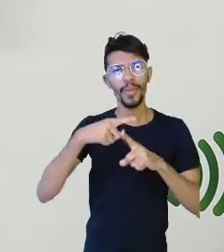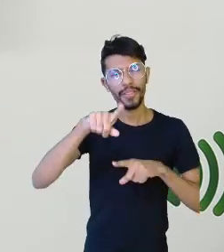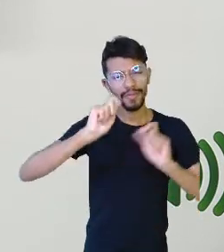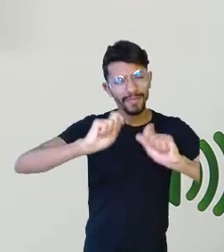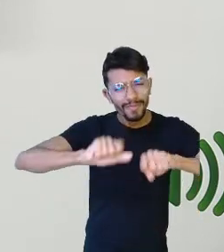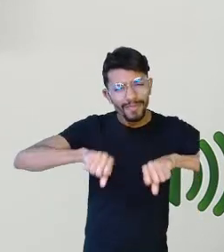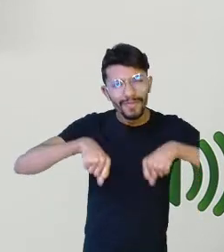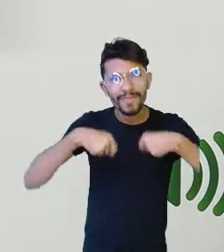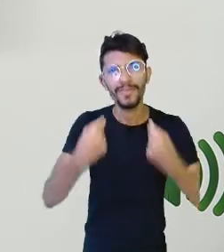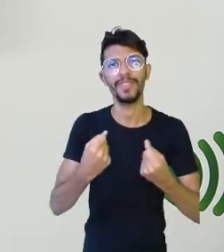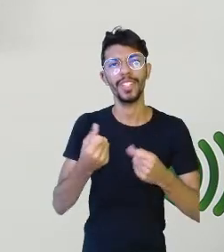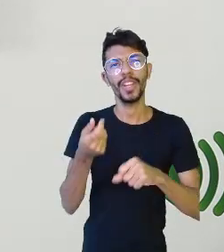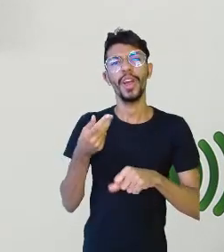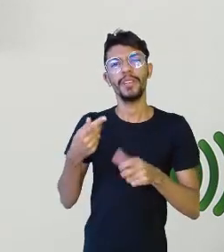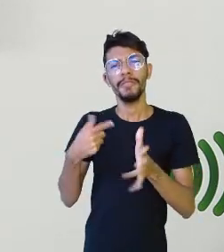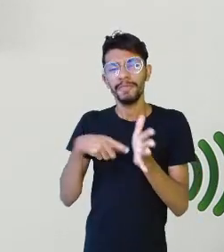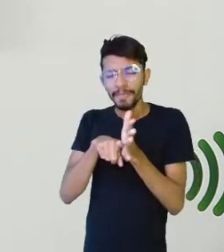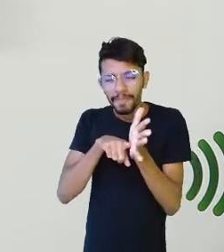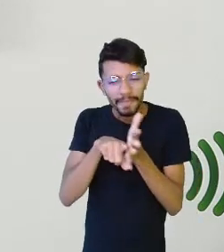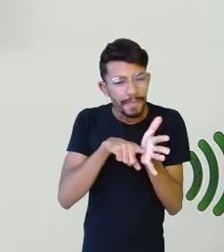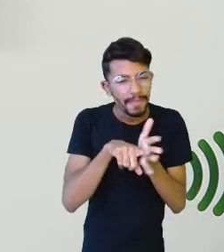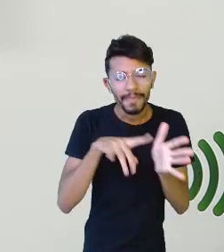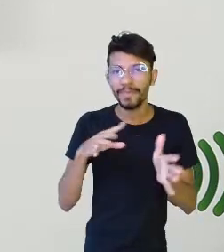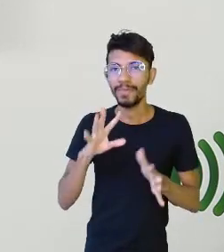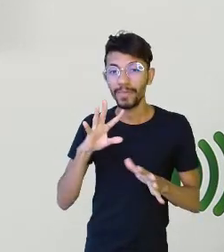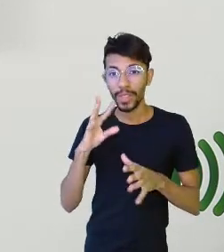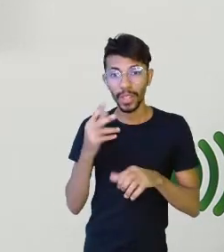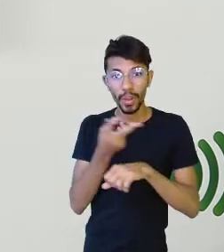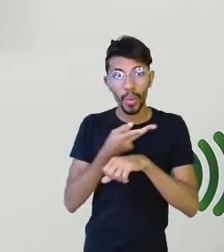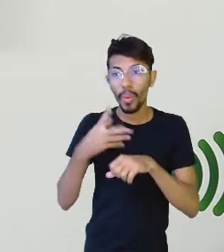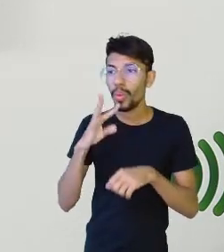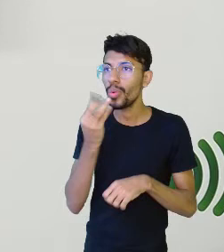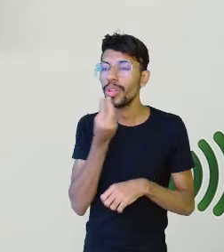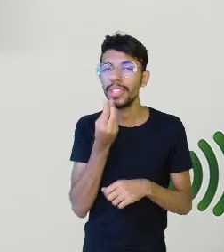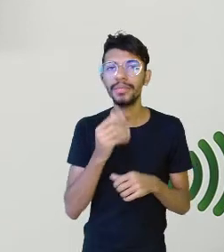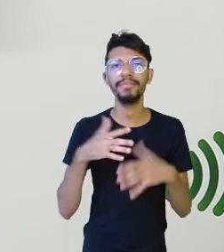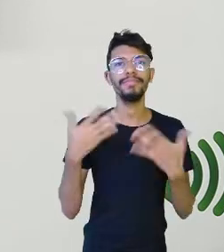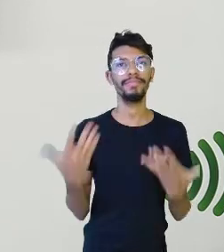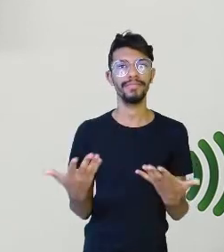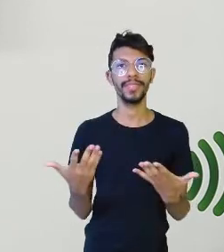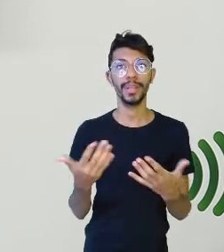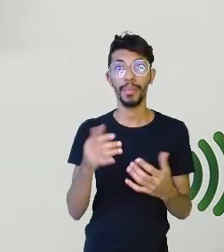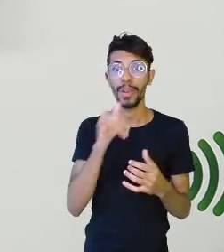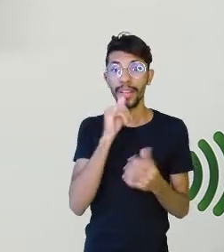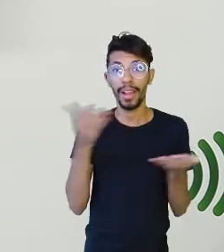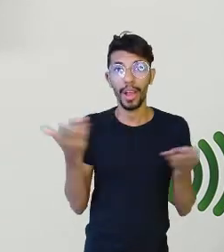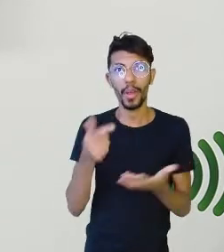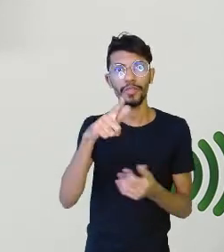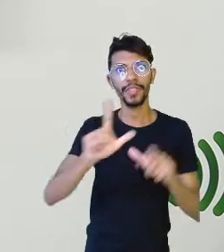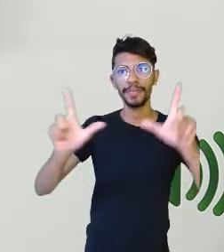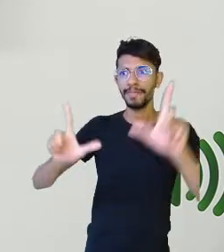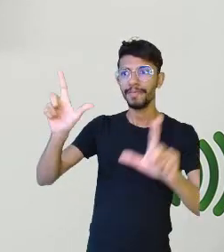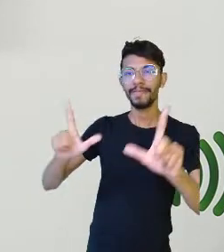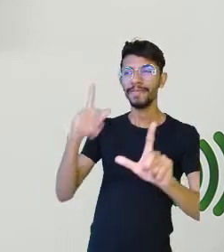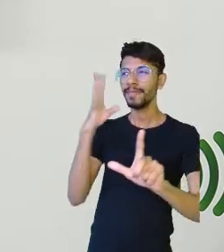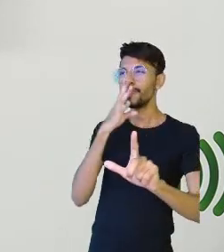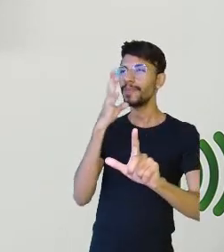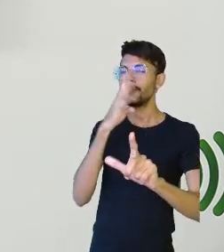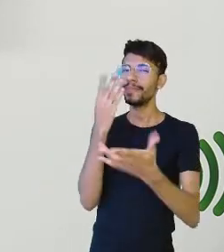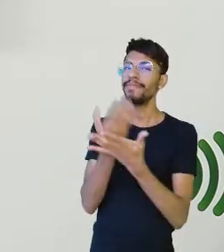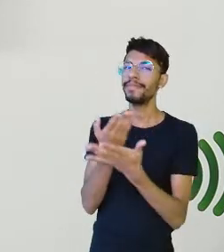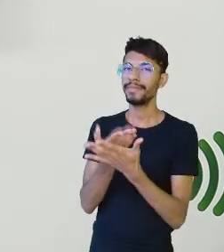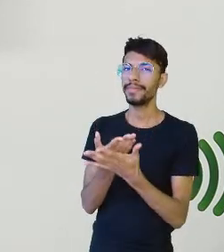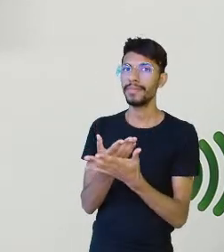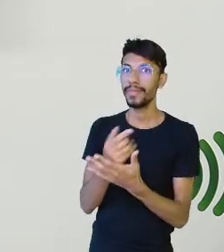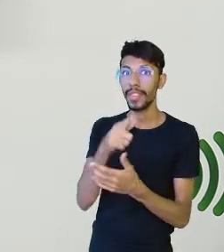você procura o conhecimento, não é à toa que você está agora aí na frente da sua TV assistindo essa aula. Se você